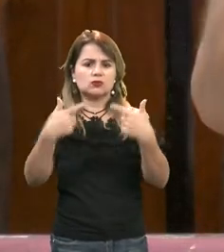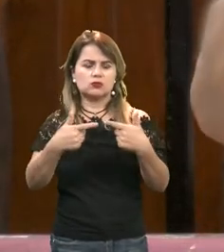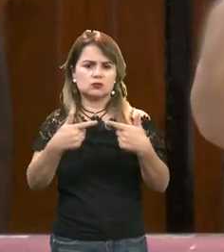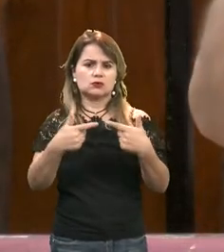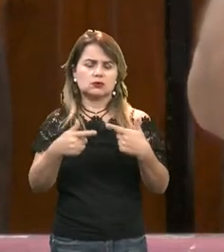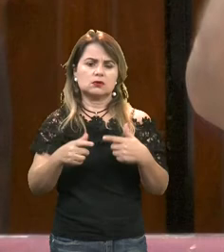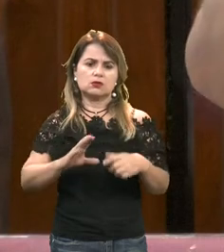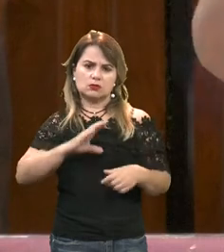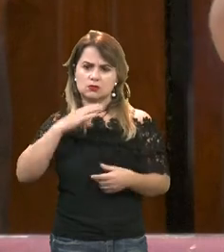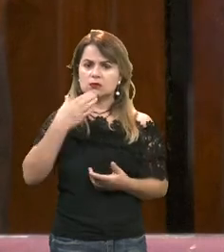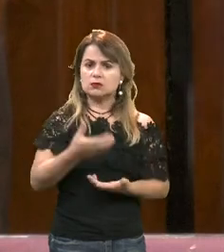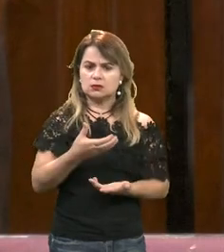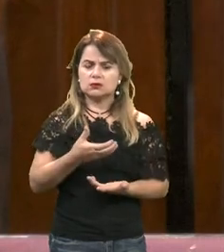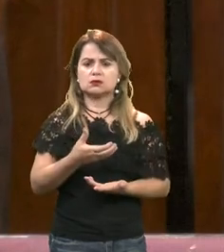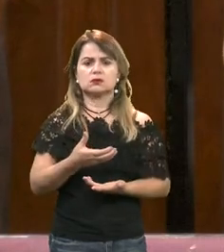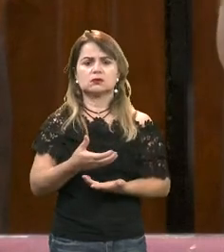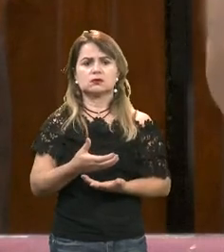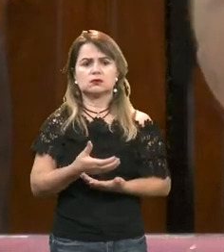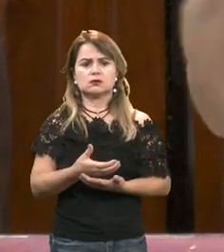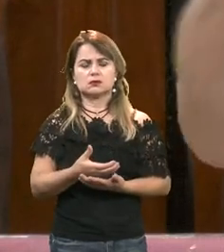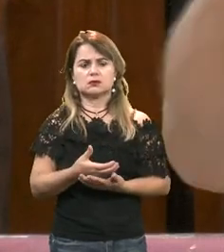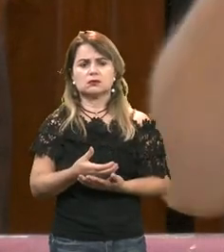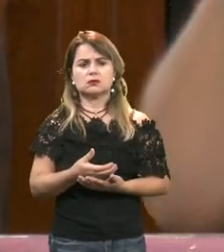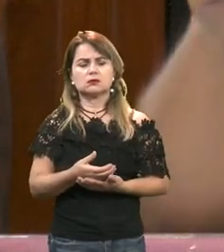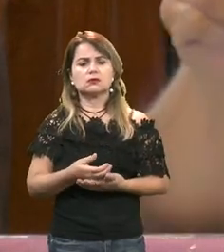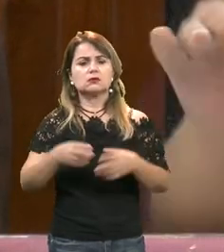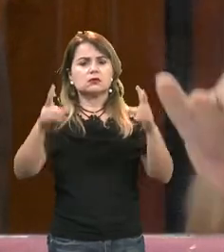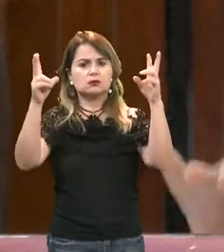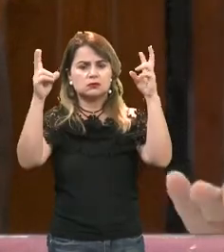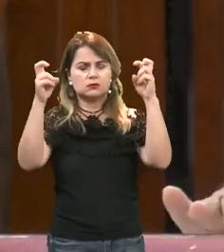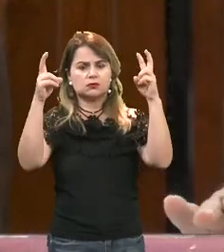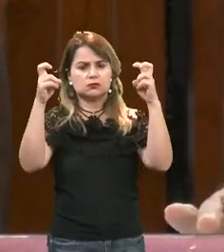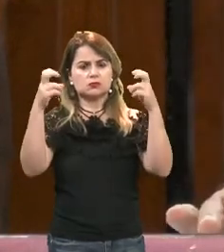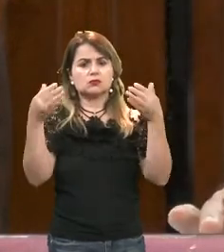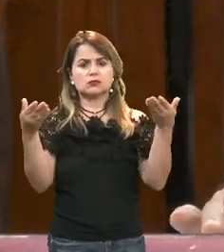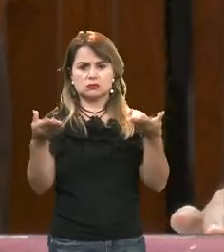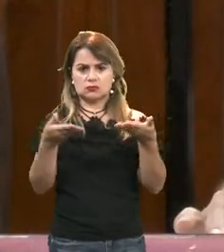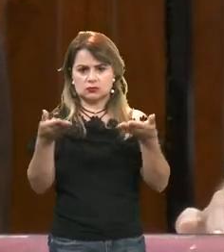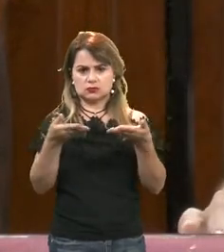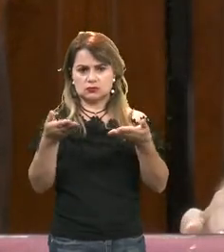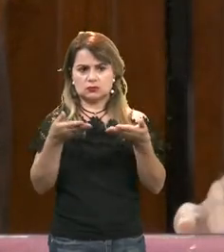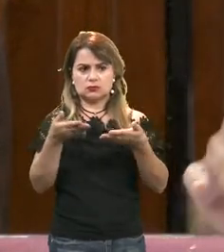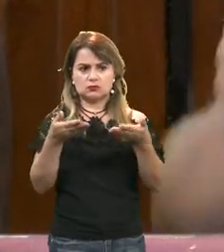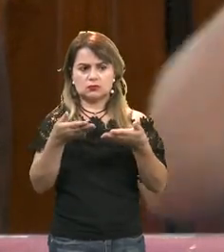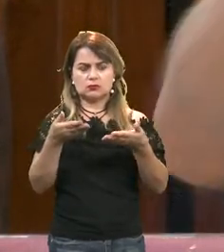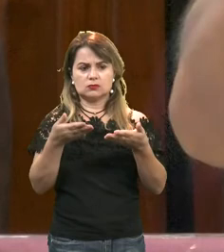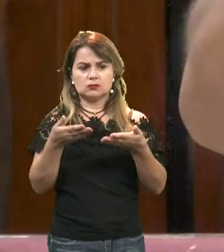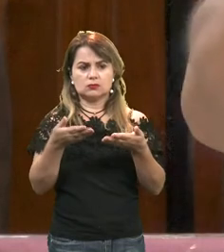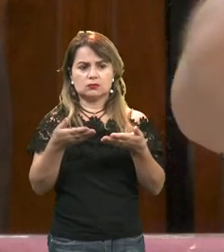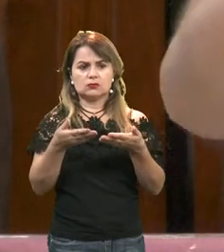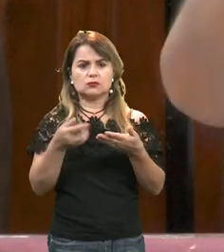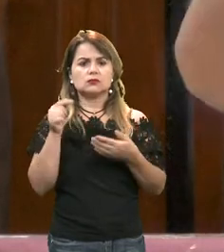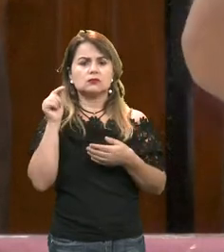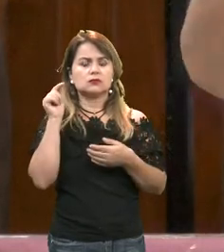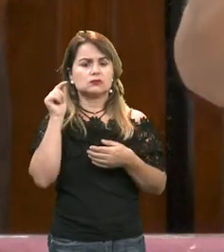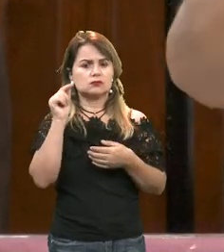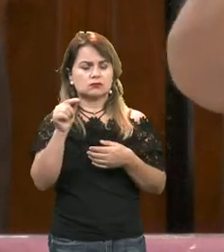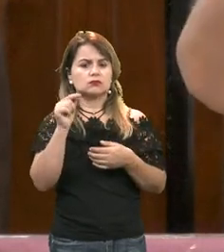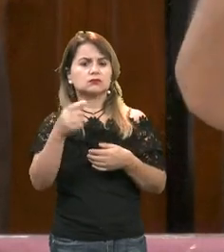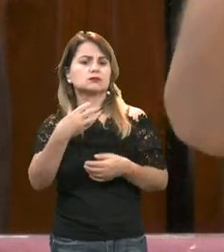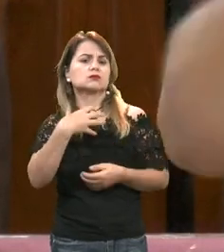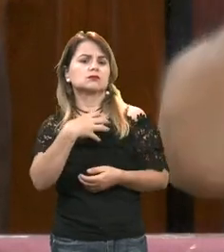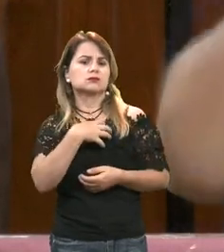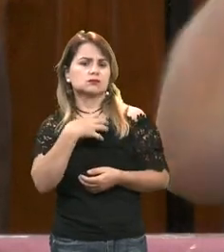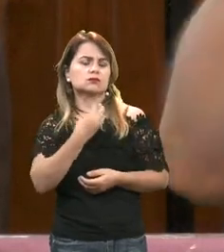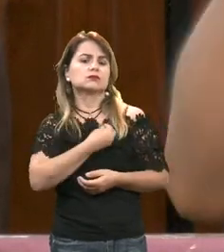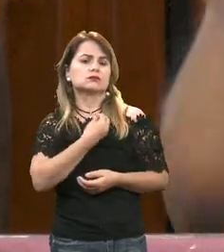Pela luta do tema de hoje, do que vocês passam, o relato da